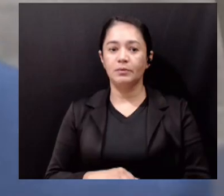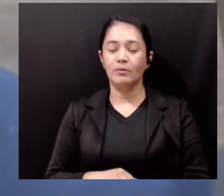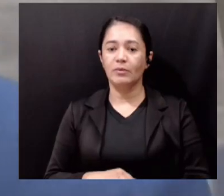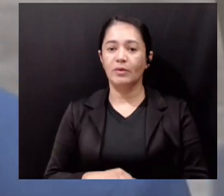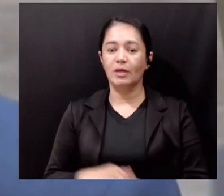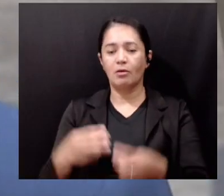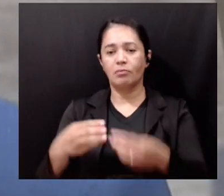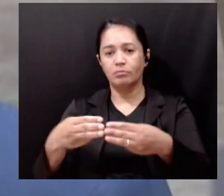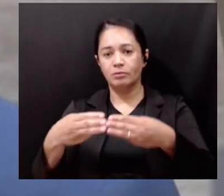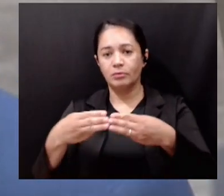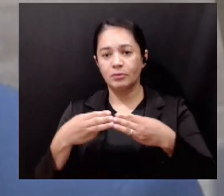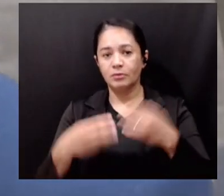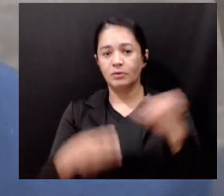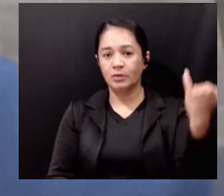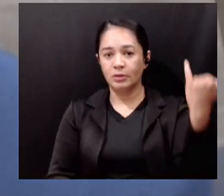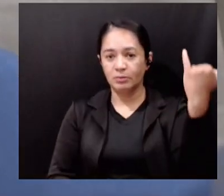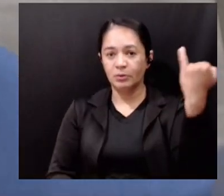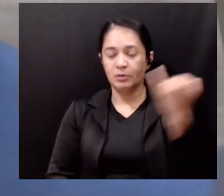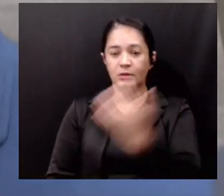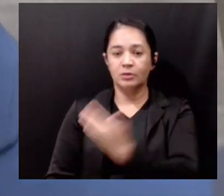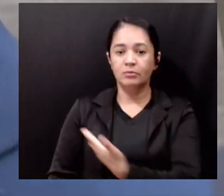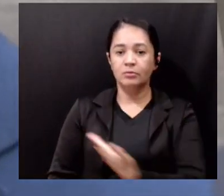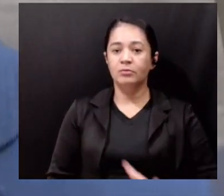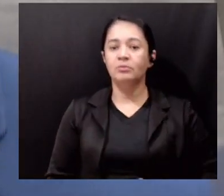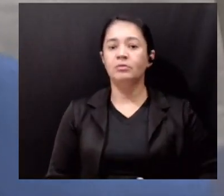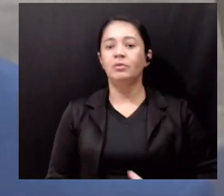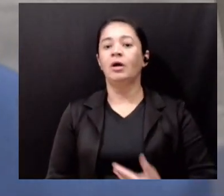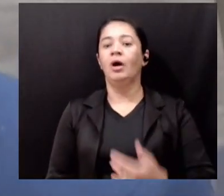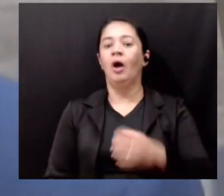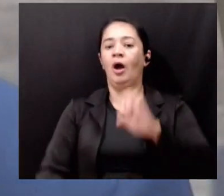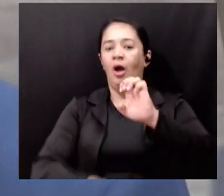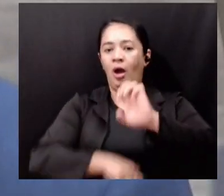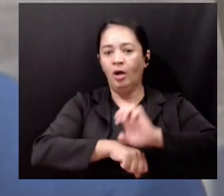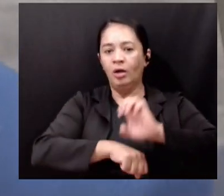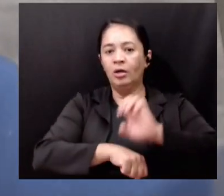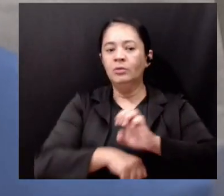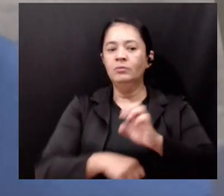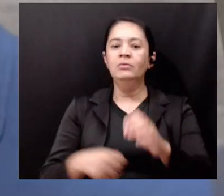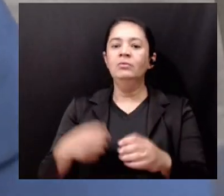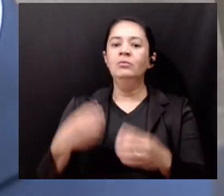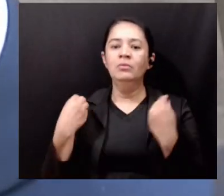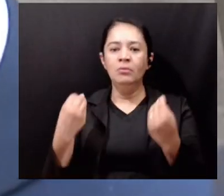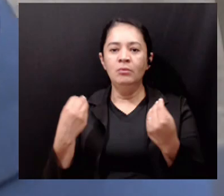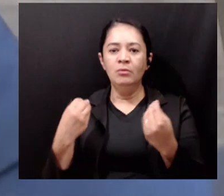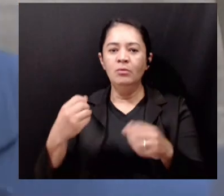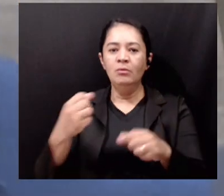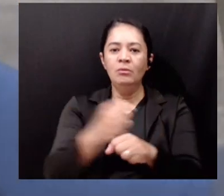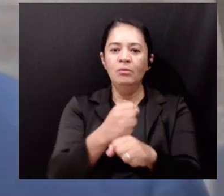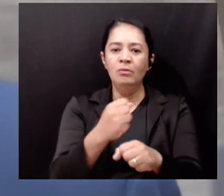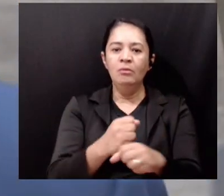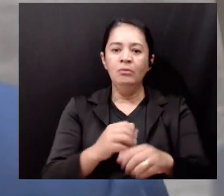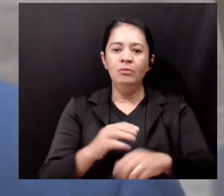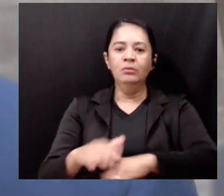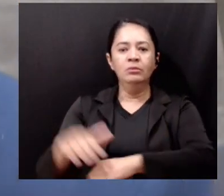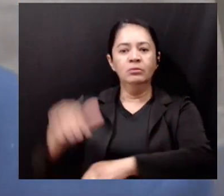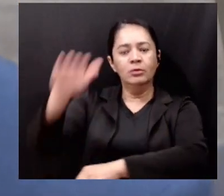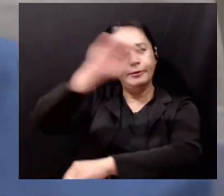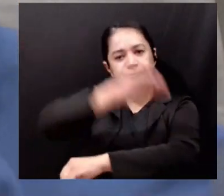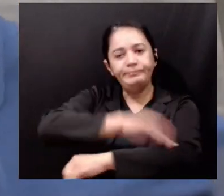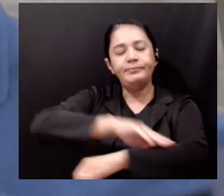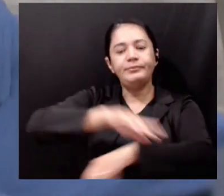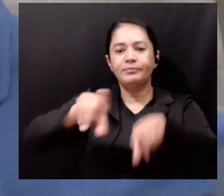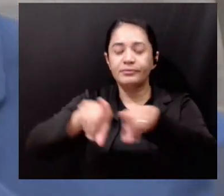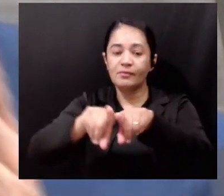para o governo do estado, que a gente apela para que sejam construídas 2 passarelas na altura do Cidade Singer e também da região ali do Jardim